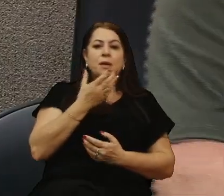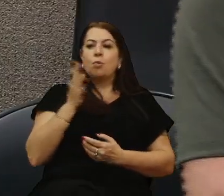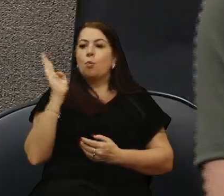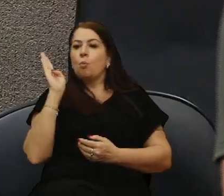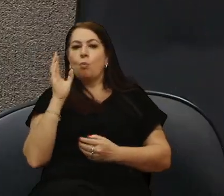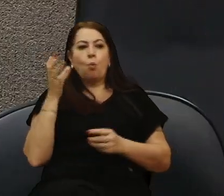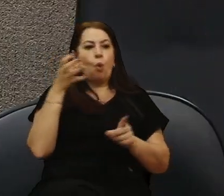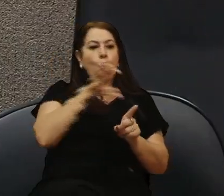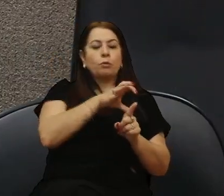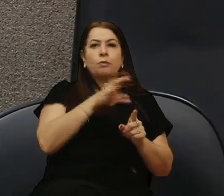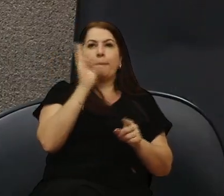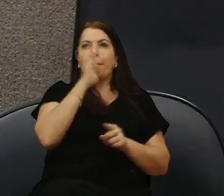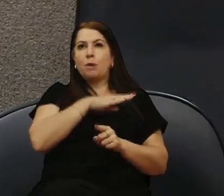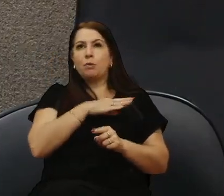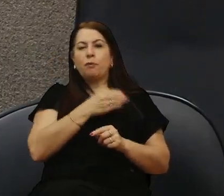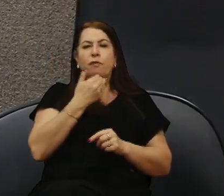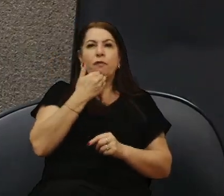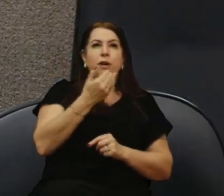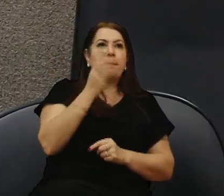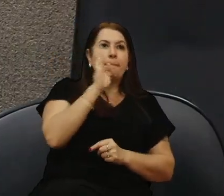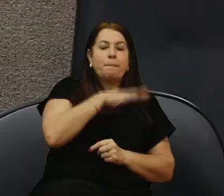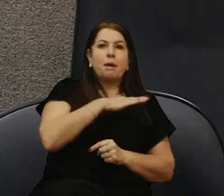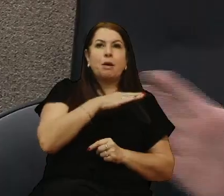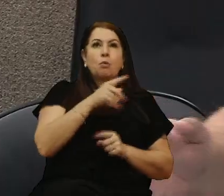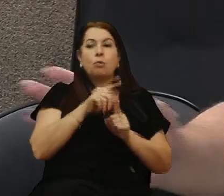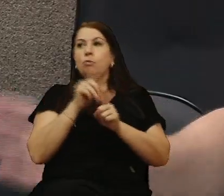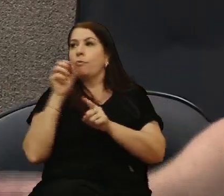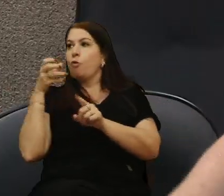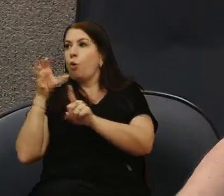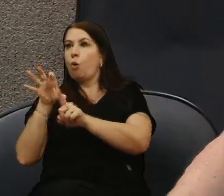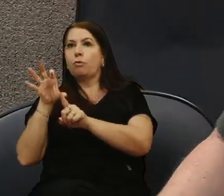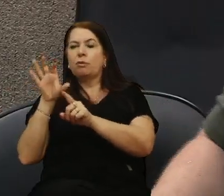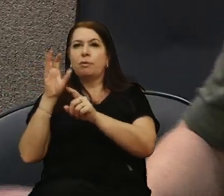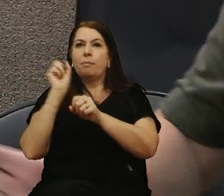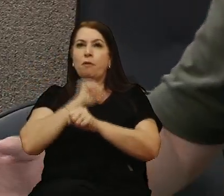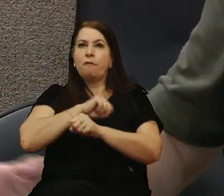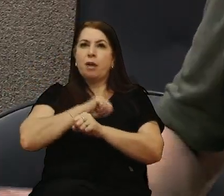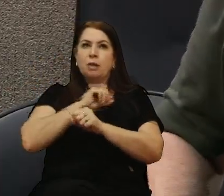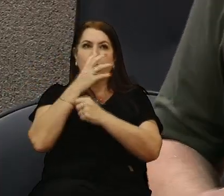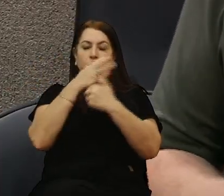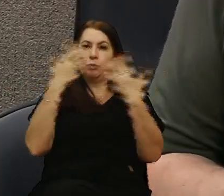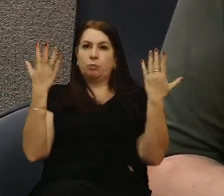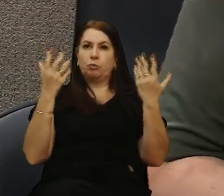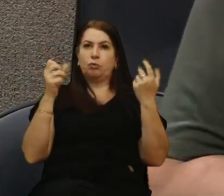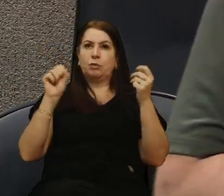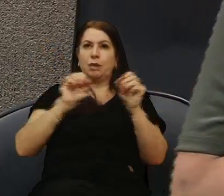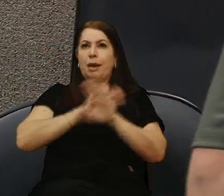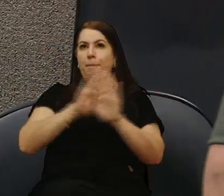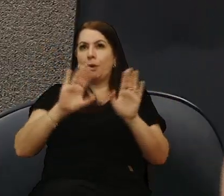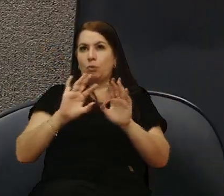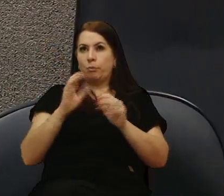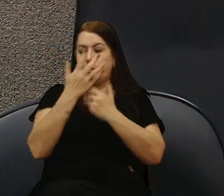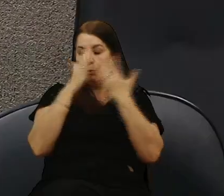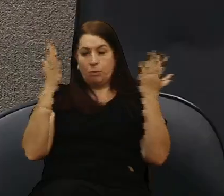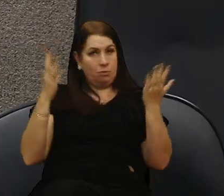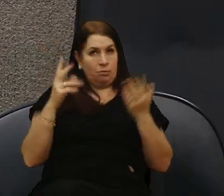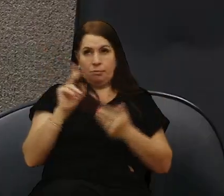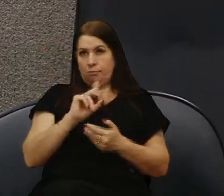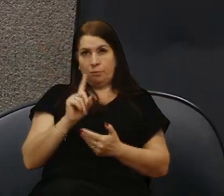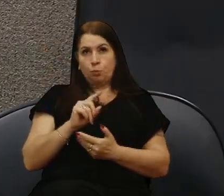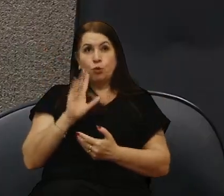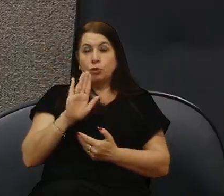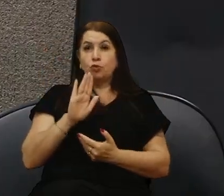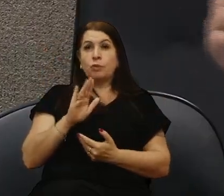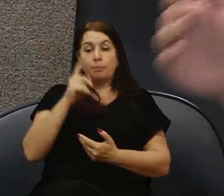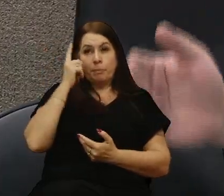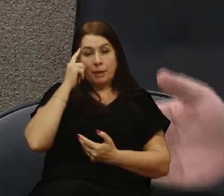uns estivessem a favor do bem do meio ambiente e os outros fossem os malvados querendo destruir o meio ambiente. Nós não podemos deixar